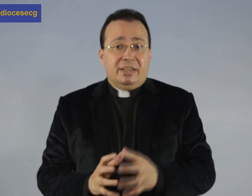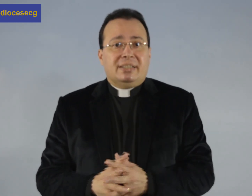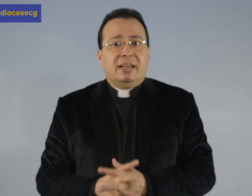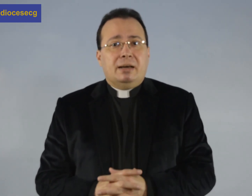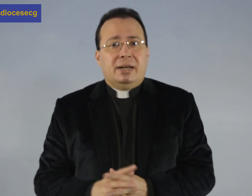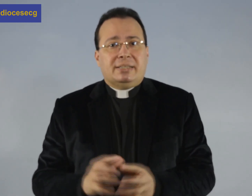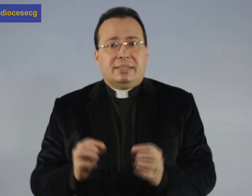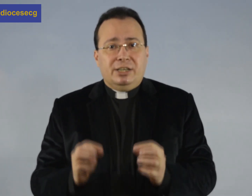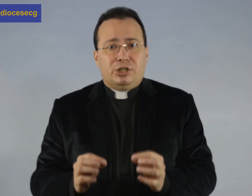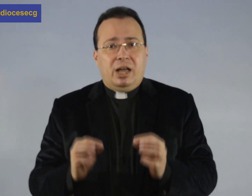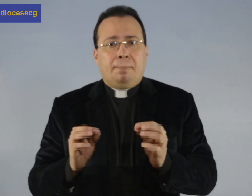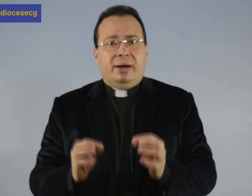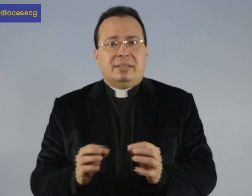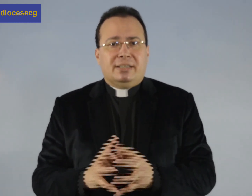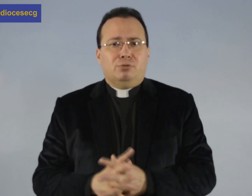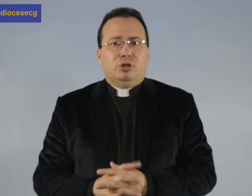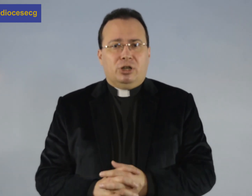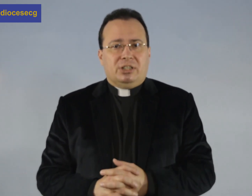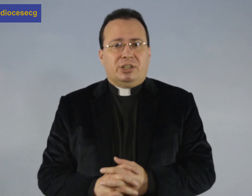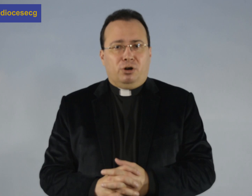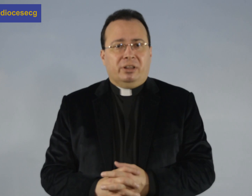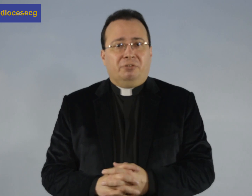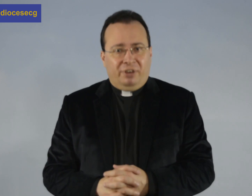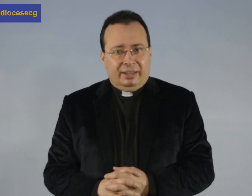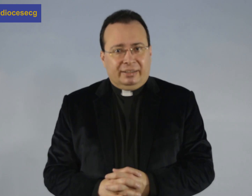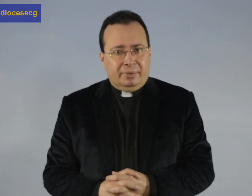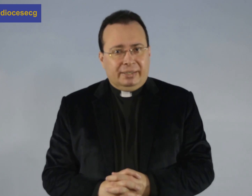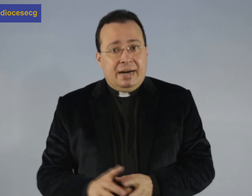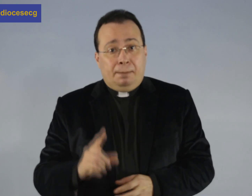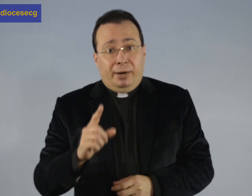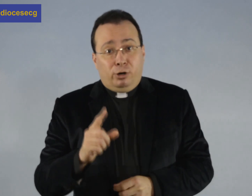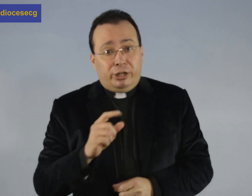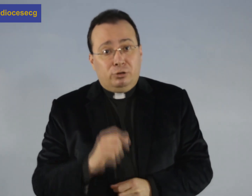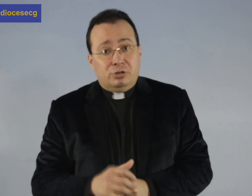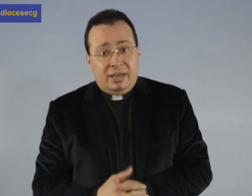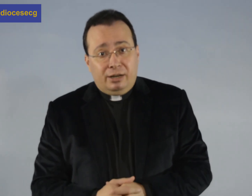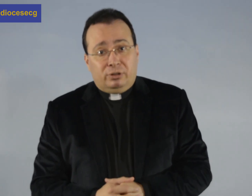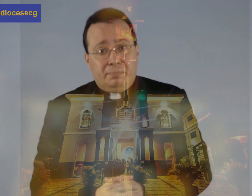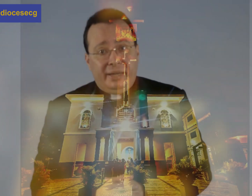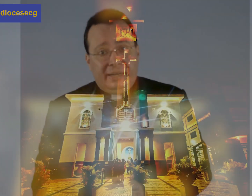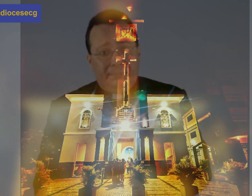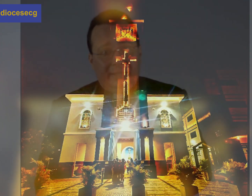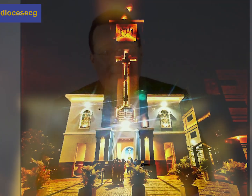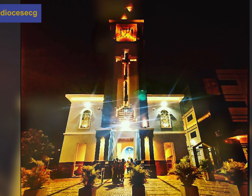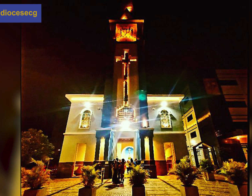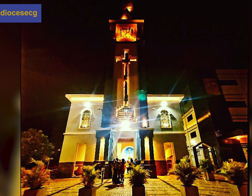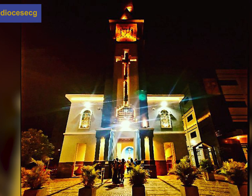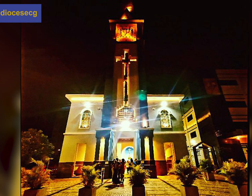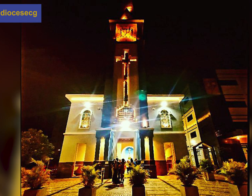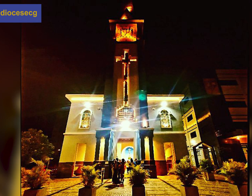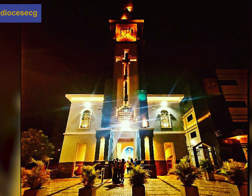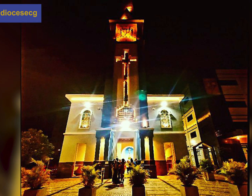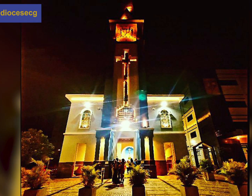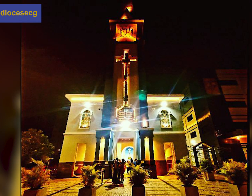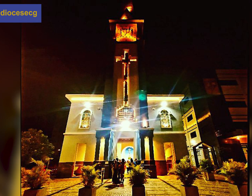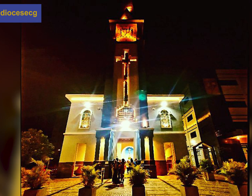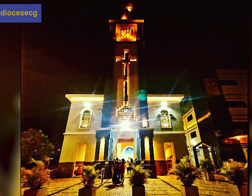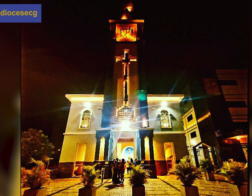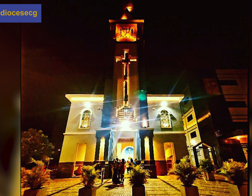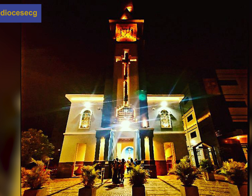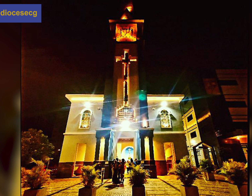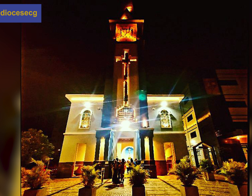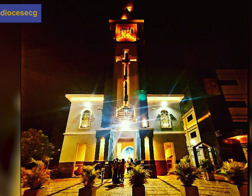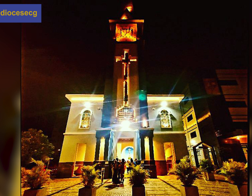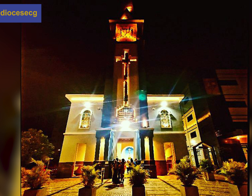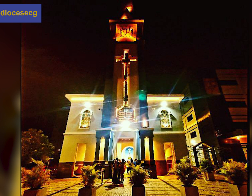ocasião em que se celebra a sexta aparição de Nossa Senhora de Fátima. A paróquia do Rosário, também em Campina Grande, está completando 80 anos